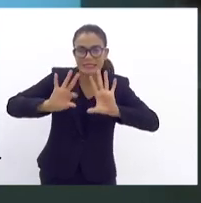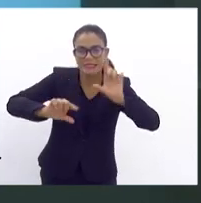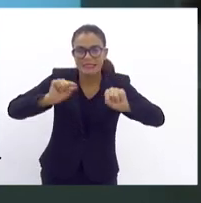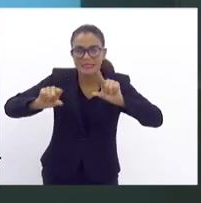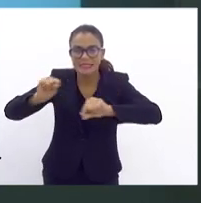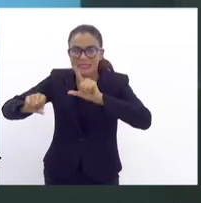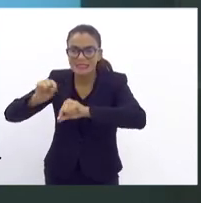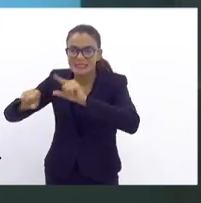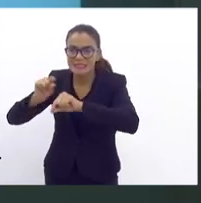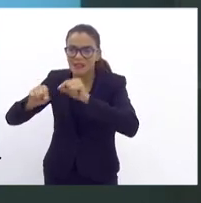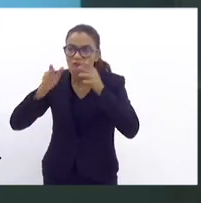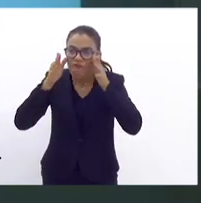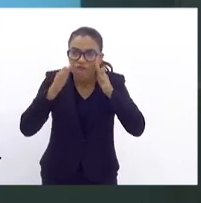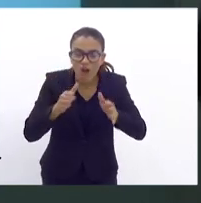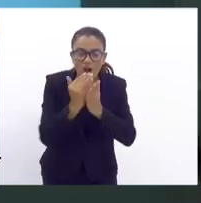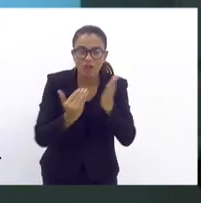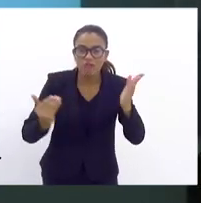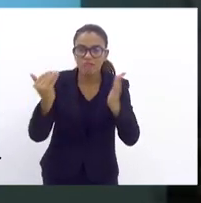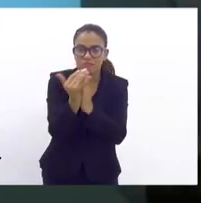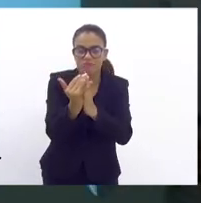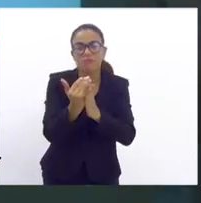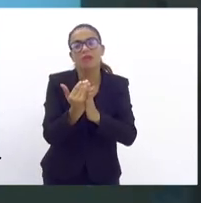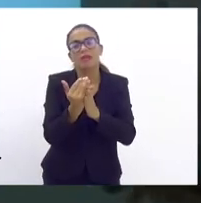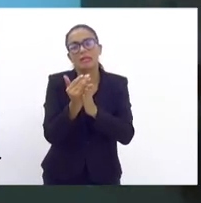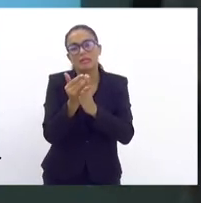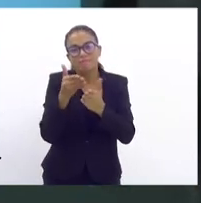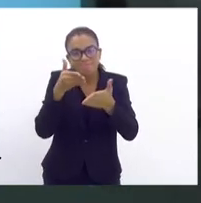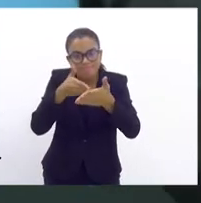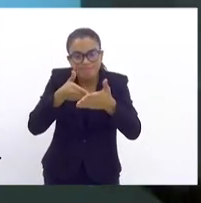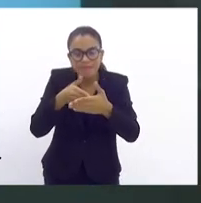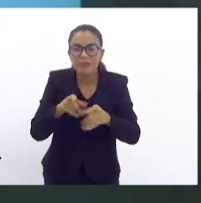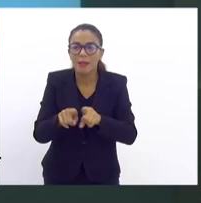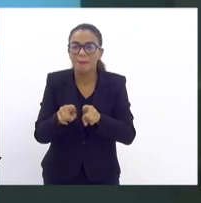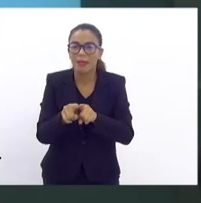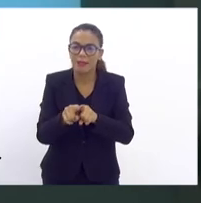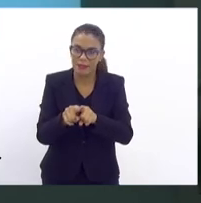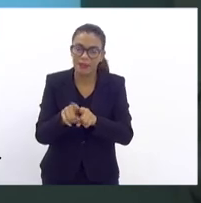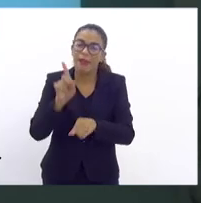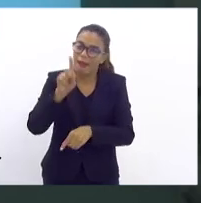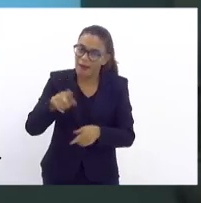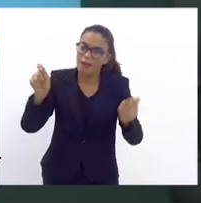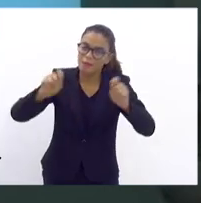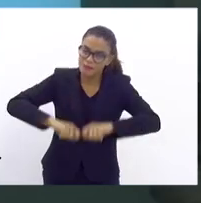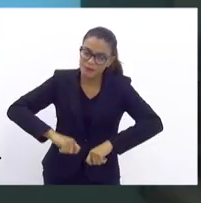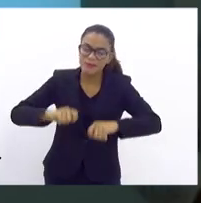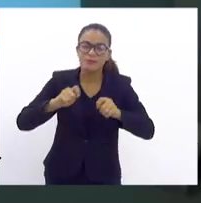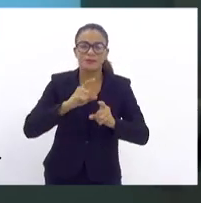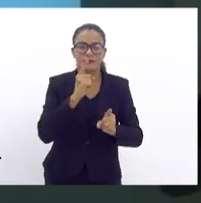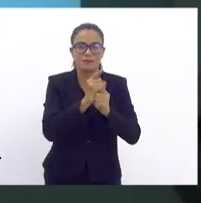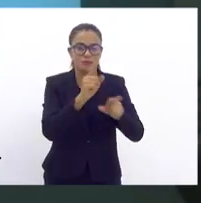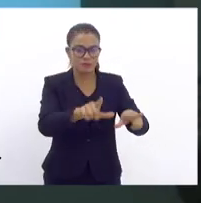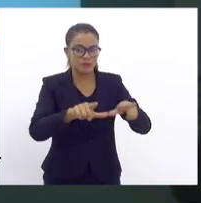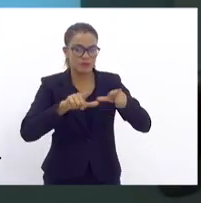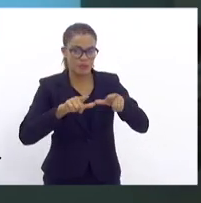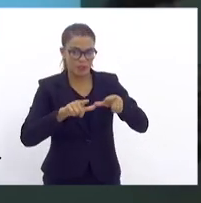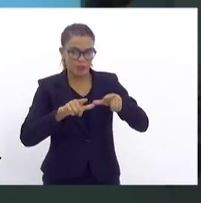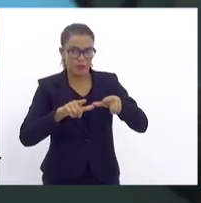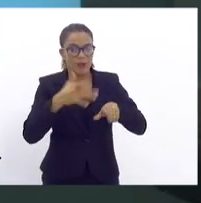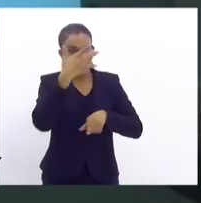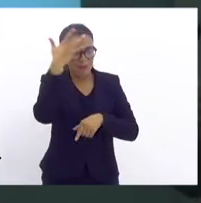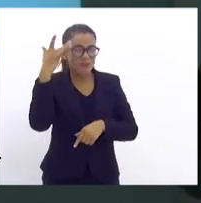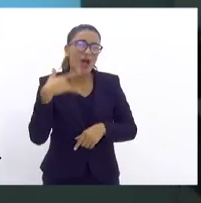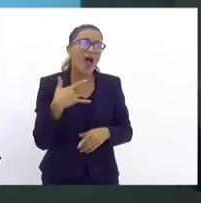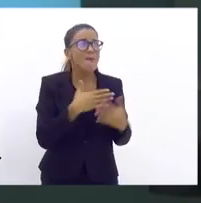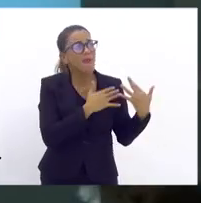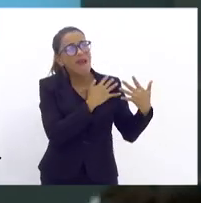social e perfoco em assuntos restritos Então olha só também é possível fazer o diagnóstico e a pessoa Ah já passei